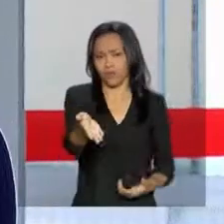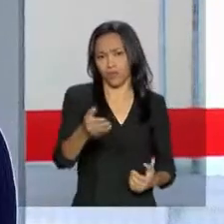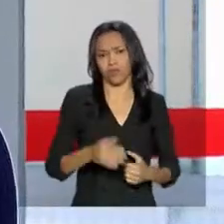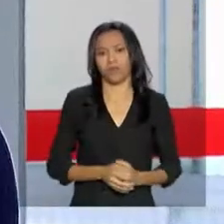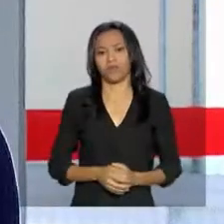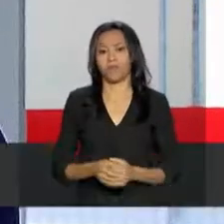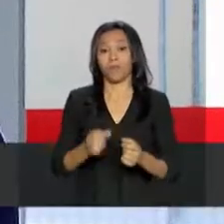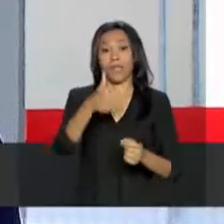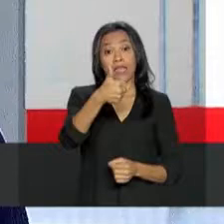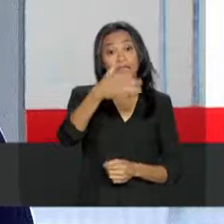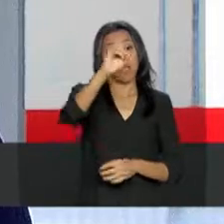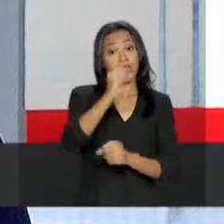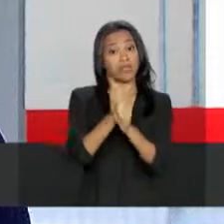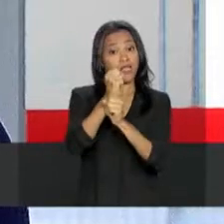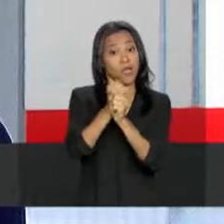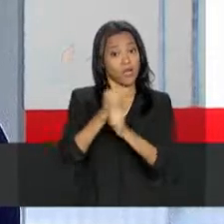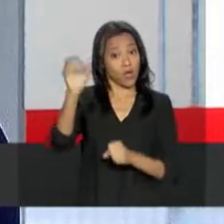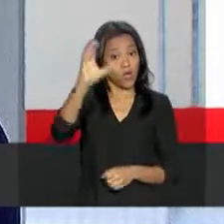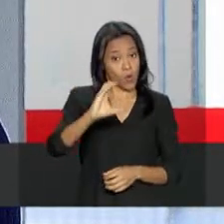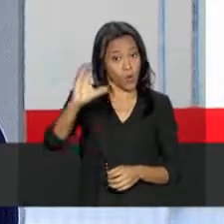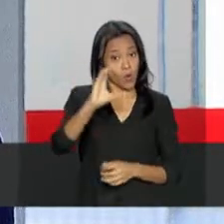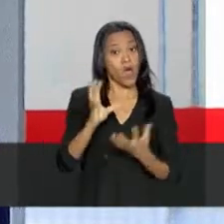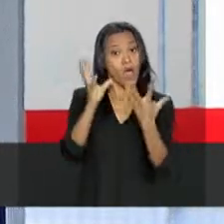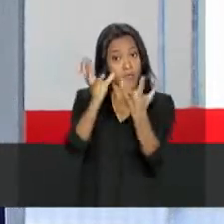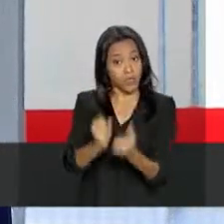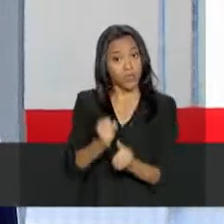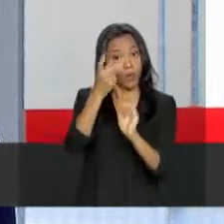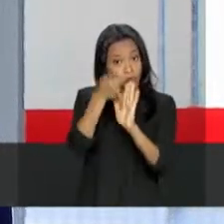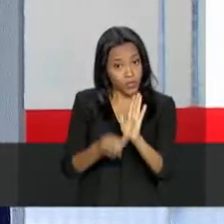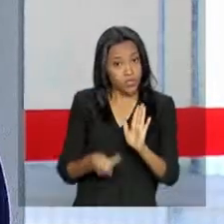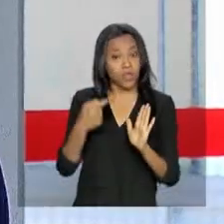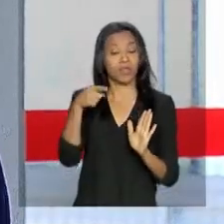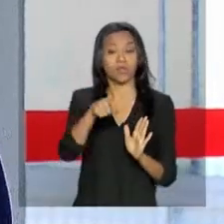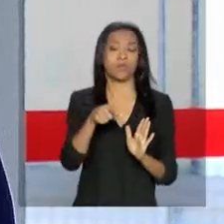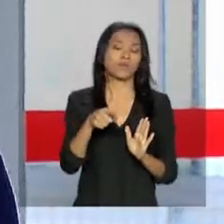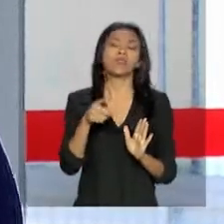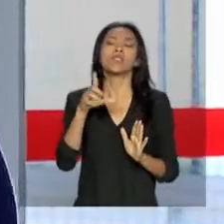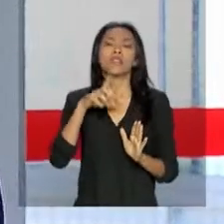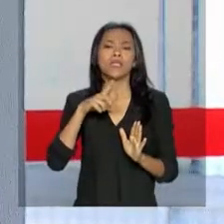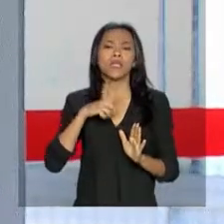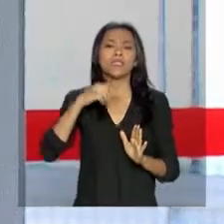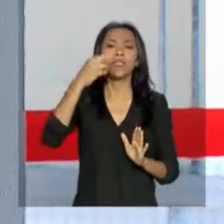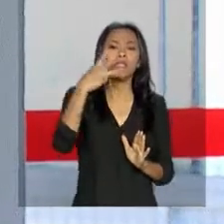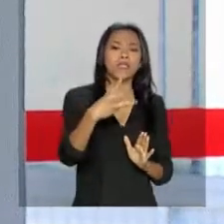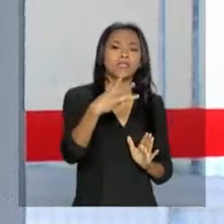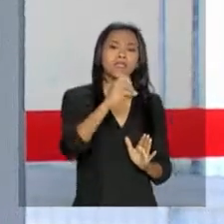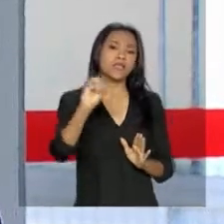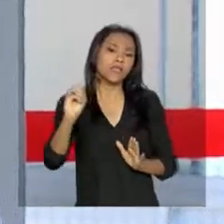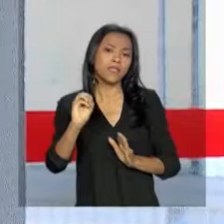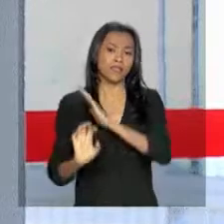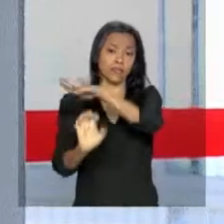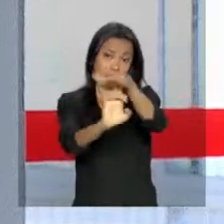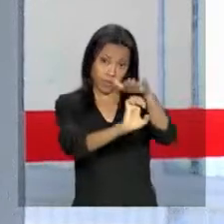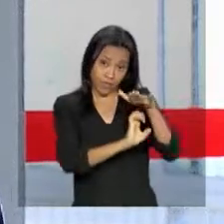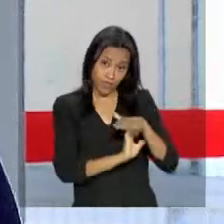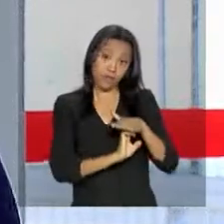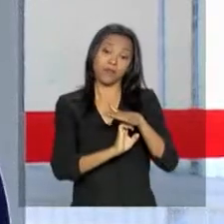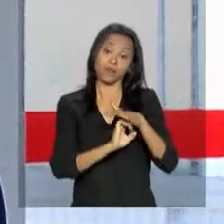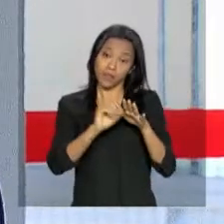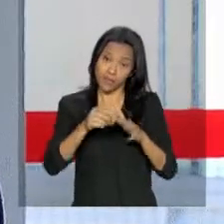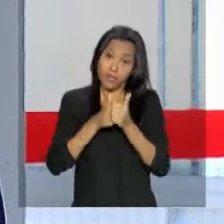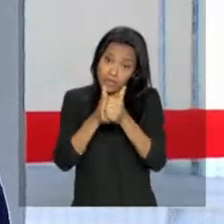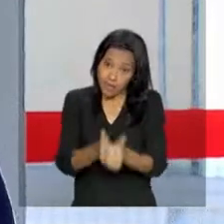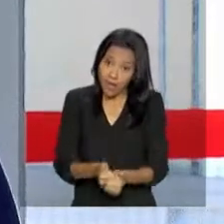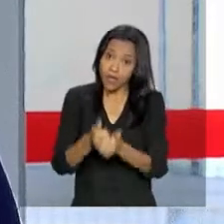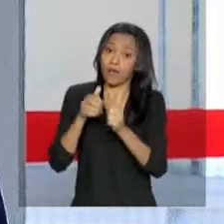Há 10 anos, a Colômbia incorporou o The Coach. O vizinho sul-americano conta com 300 empresas que põem em prática o Manual